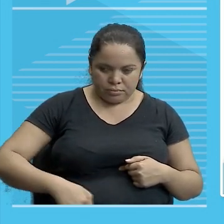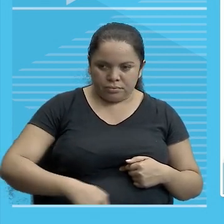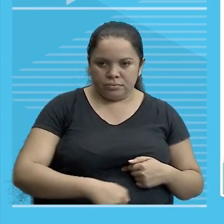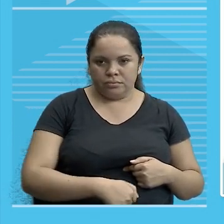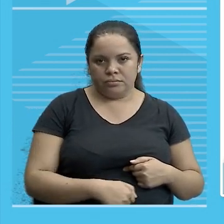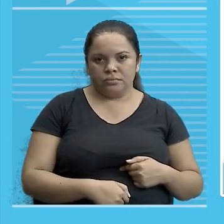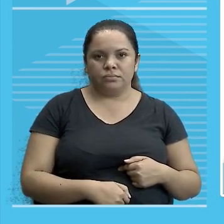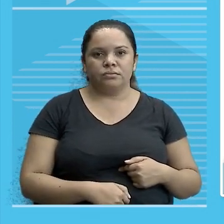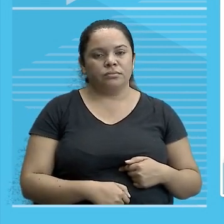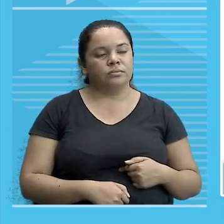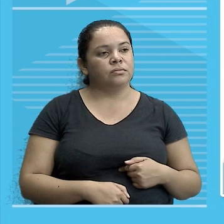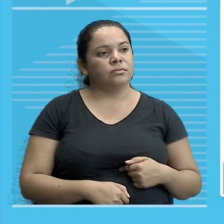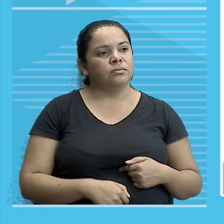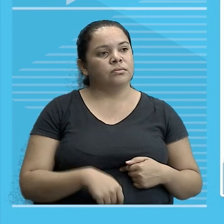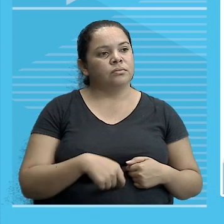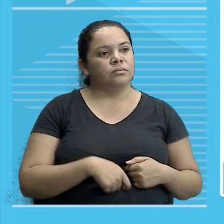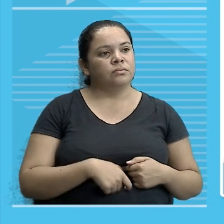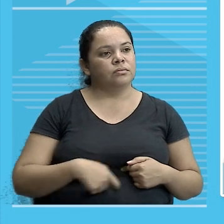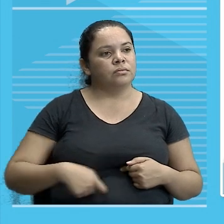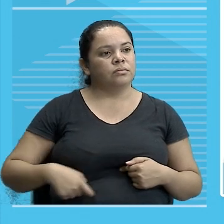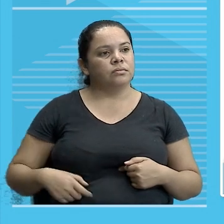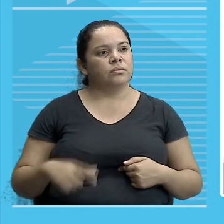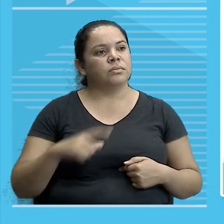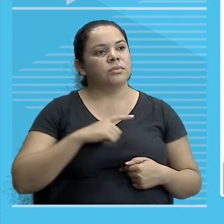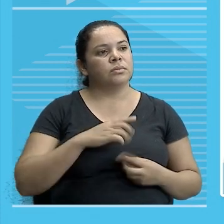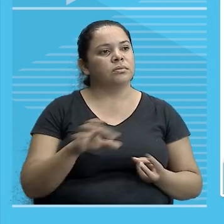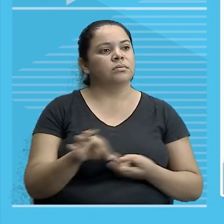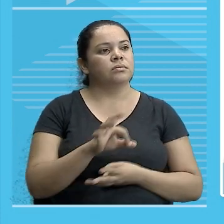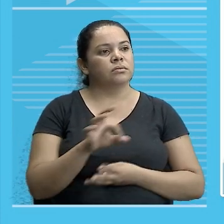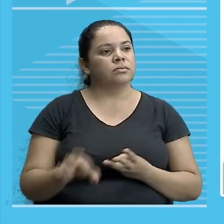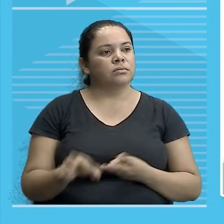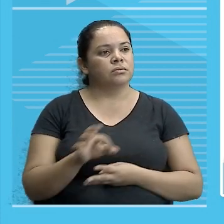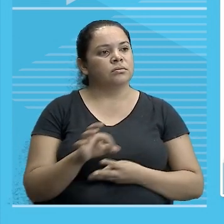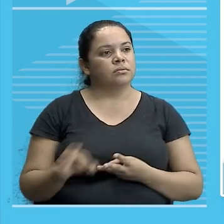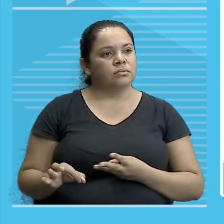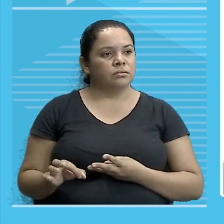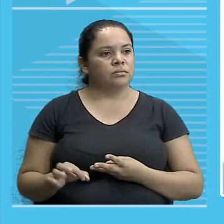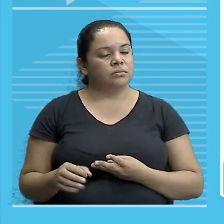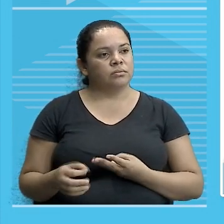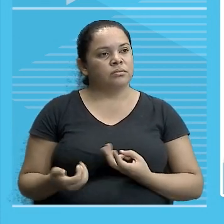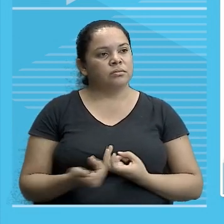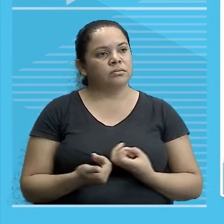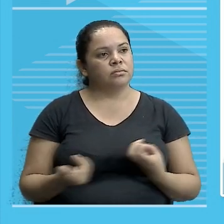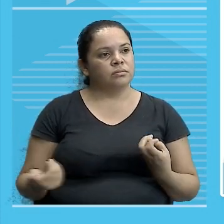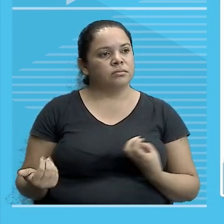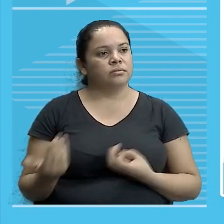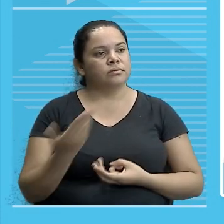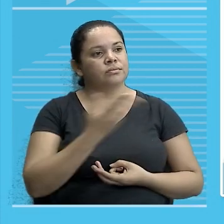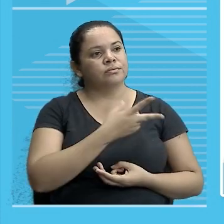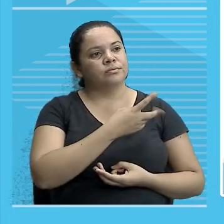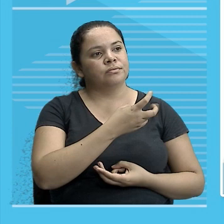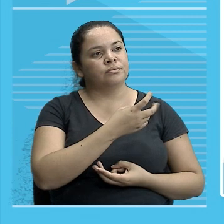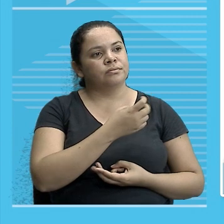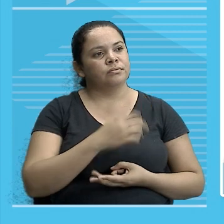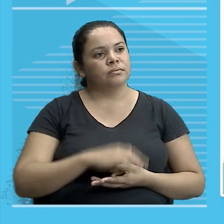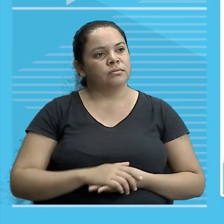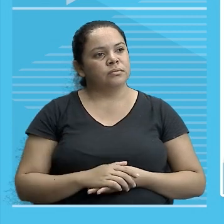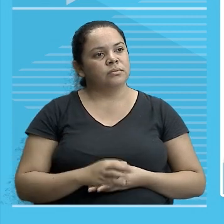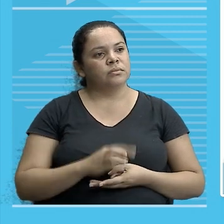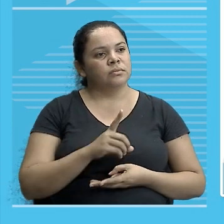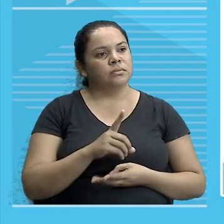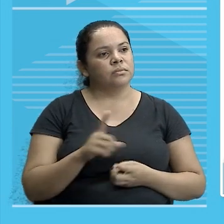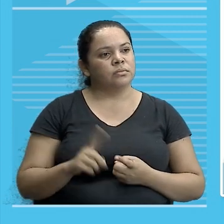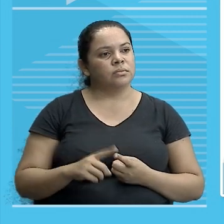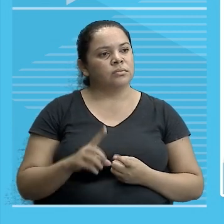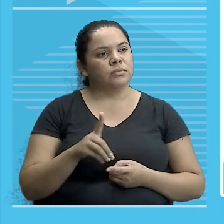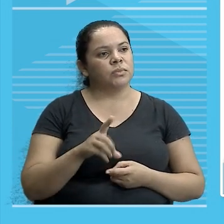Dividida em três partes, duodeno, jejuno e íleo. Primeira porção do nosso intestino delgado é o duodeno, está ligado